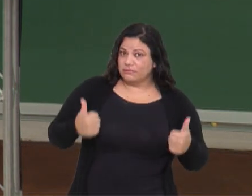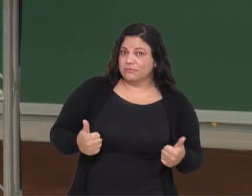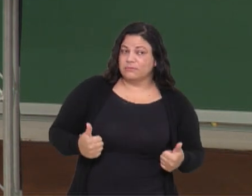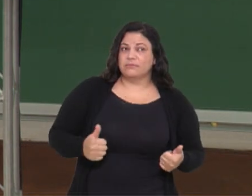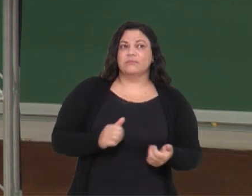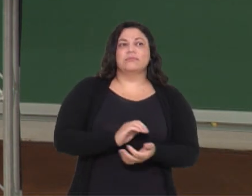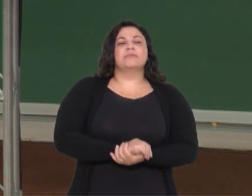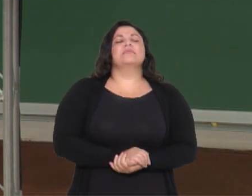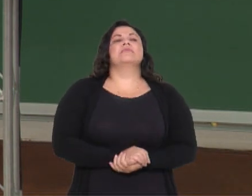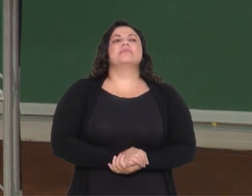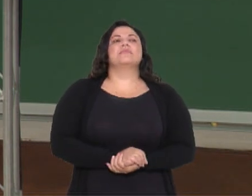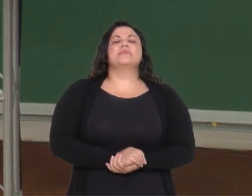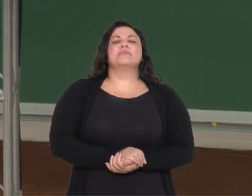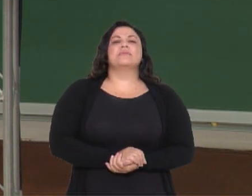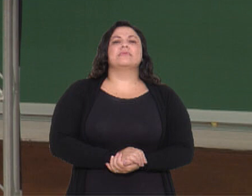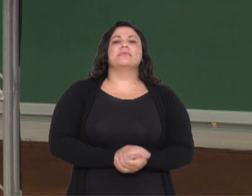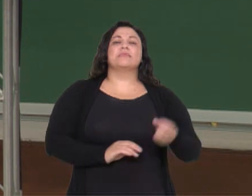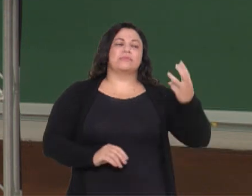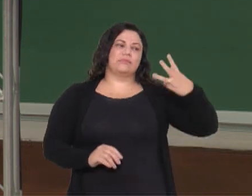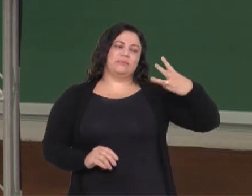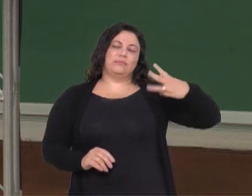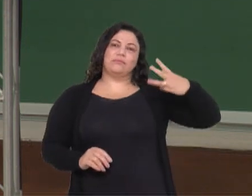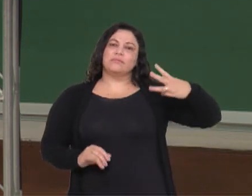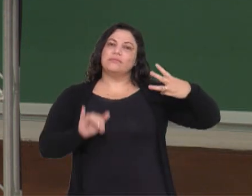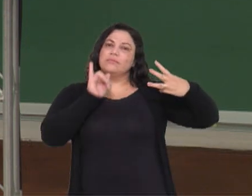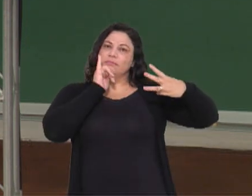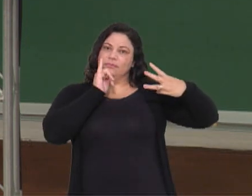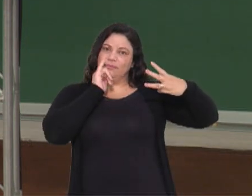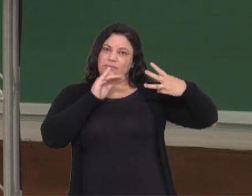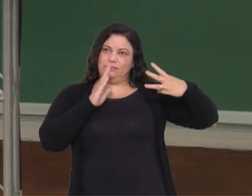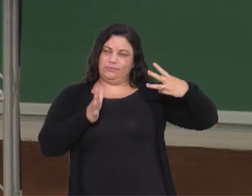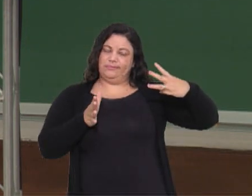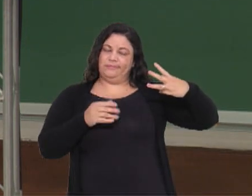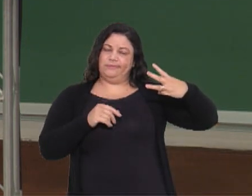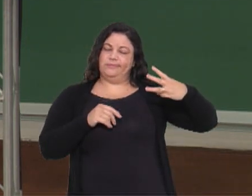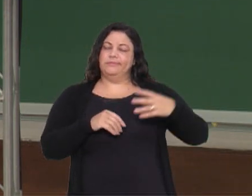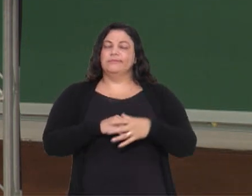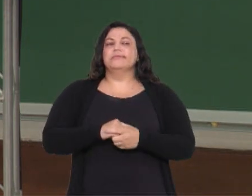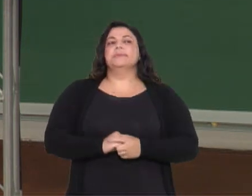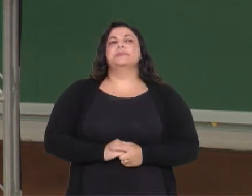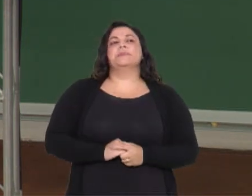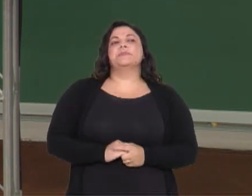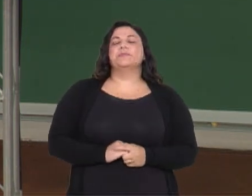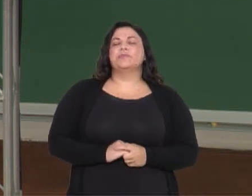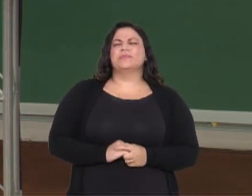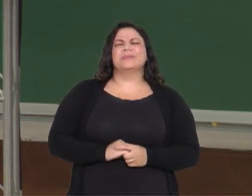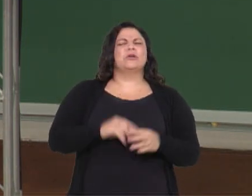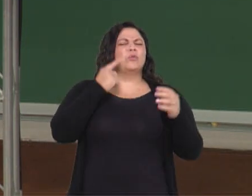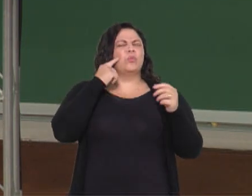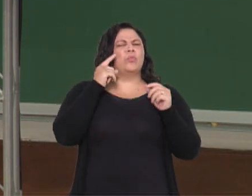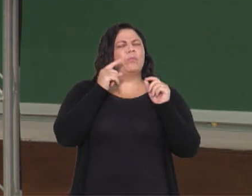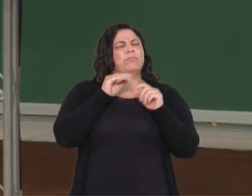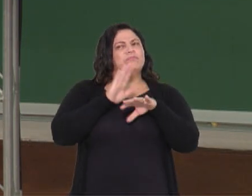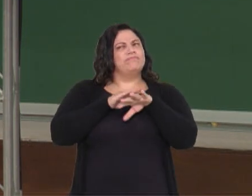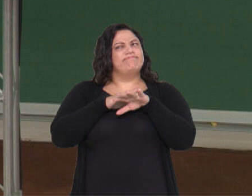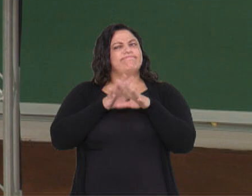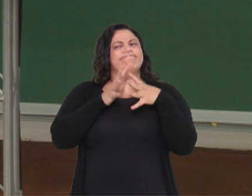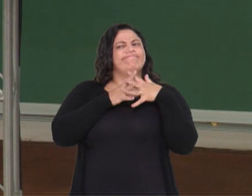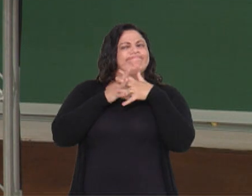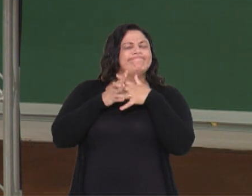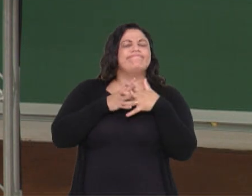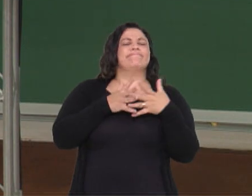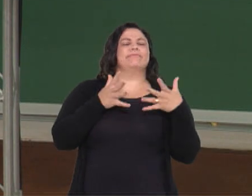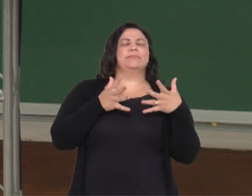Um terceiro exemplo, só para não fugir muito à regra, dá um mais complicadinho para interpretar, mas não é o